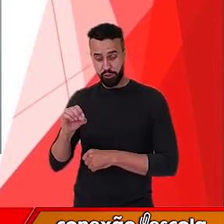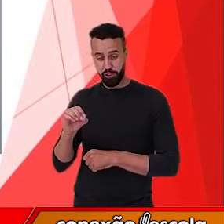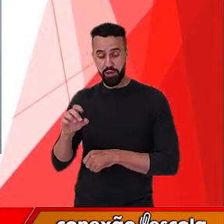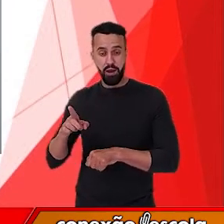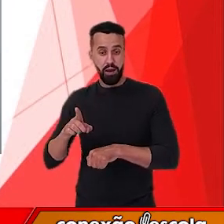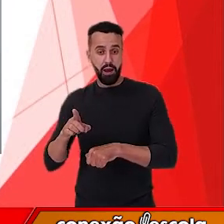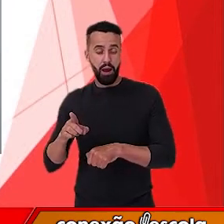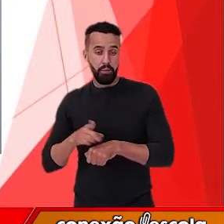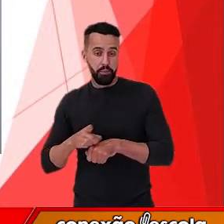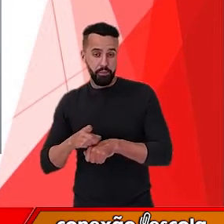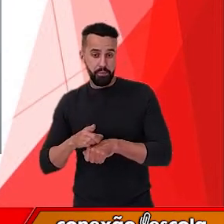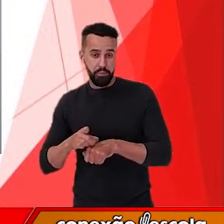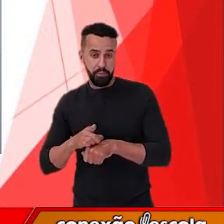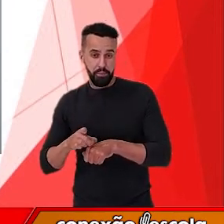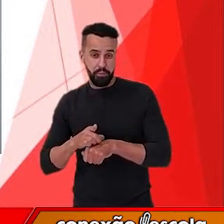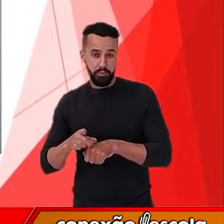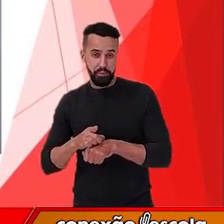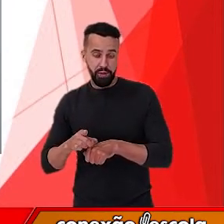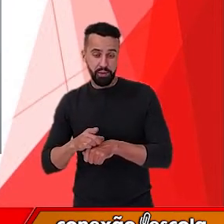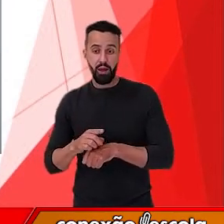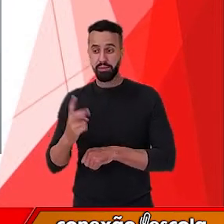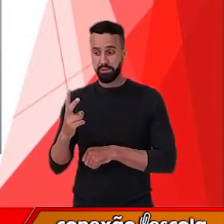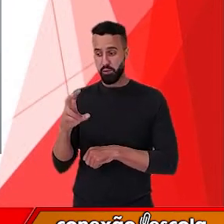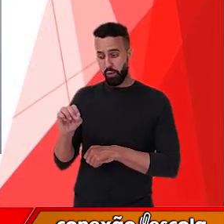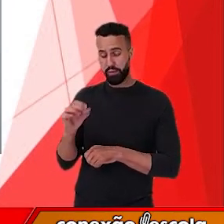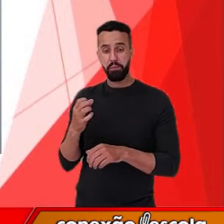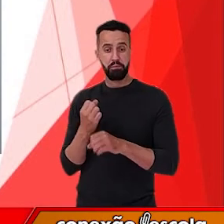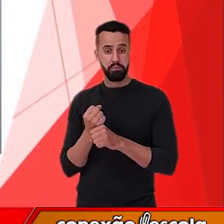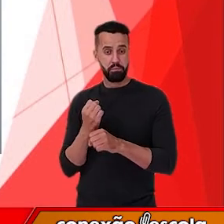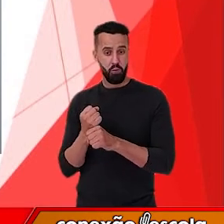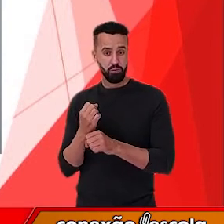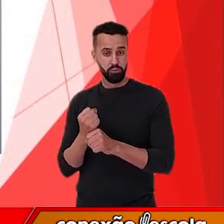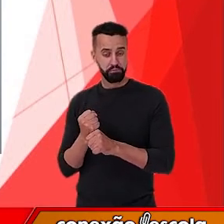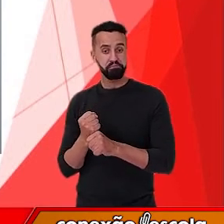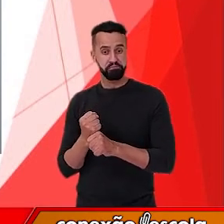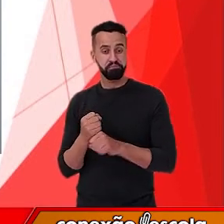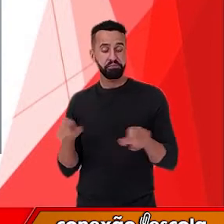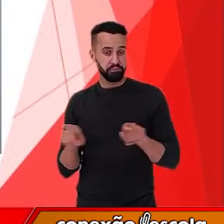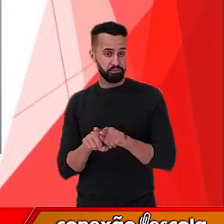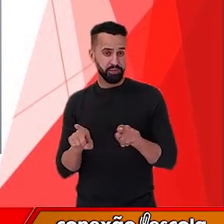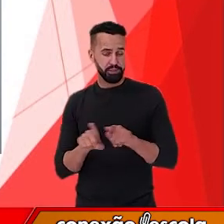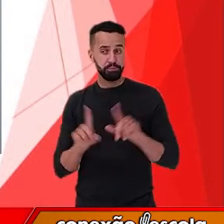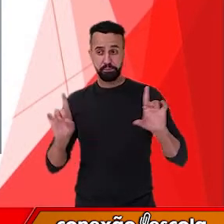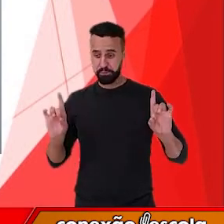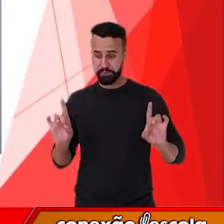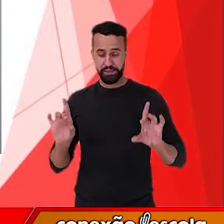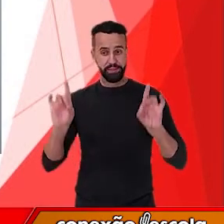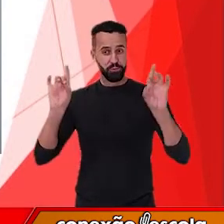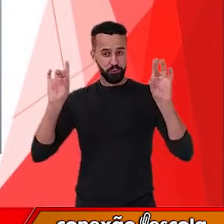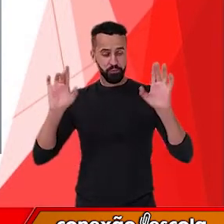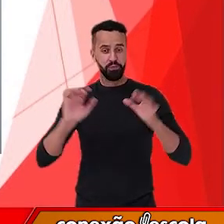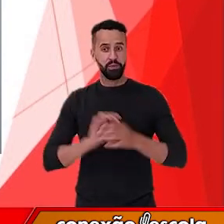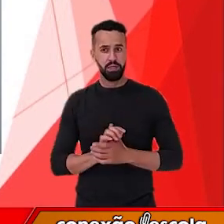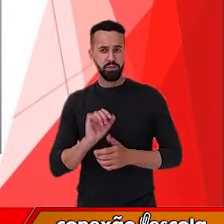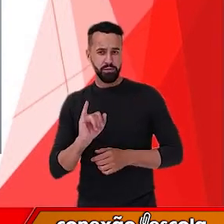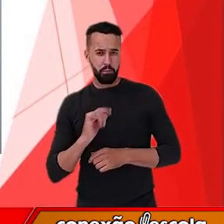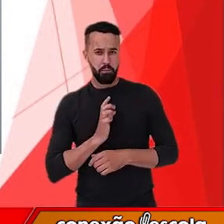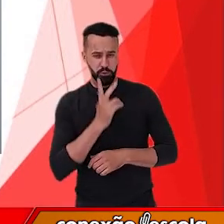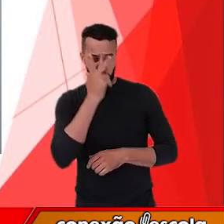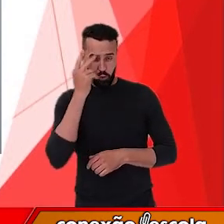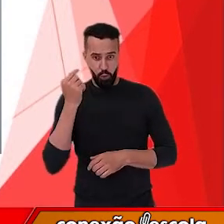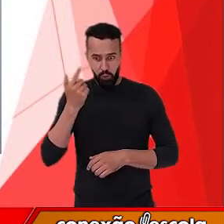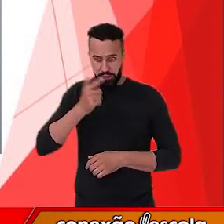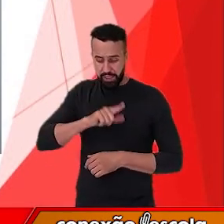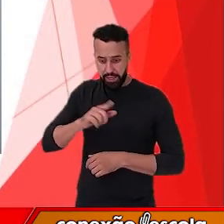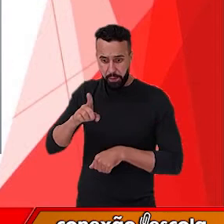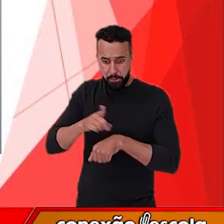a preta, além de ser a mais valiosa, que vale 50 pontos, também tem um poder especial. O jogador que conseguir